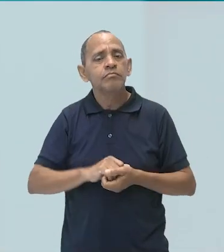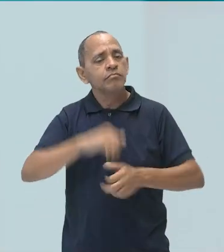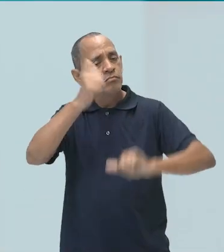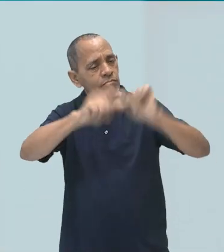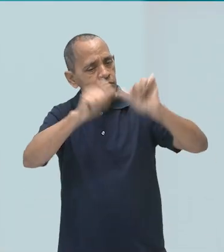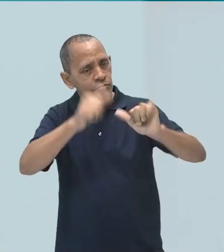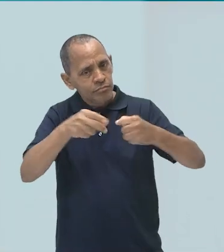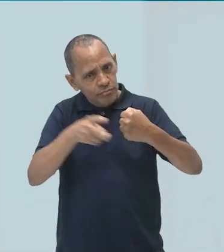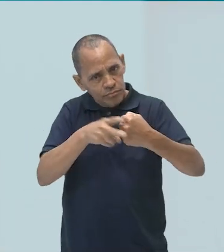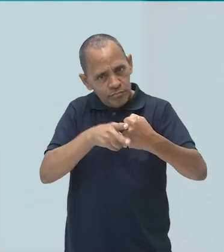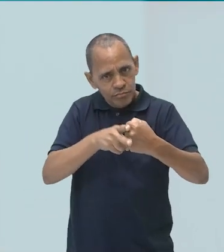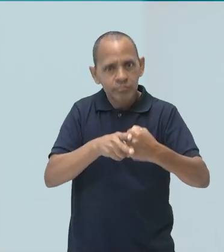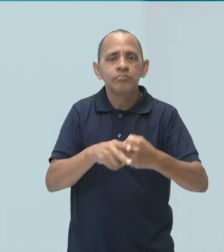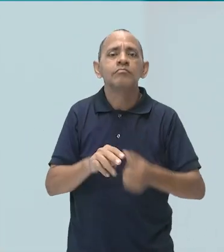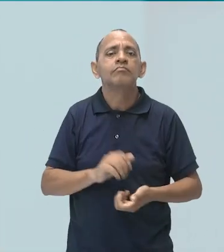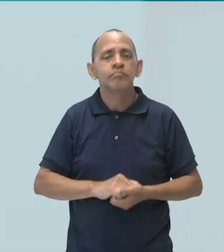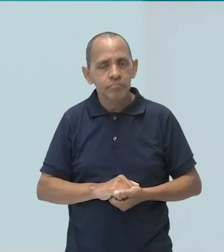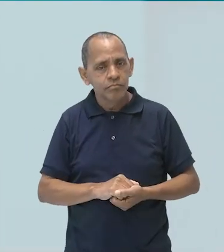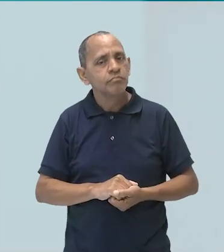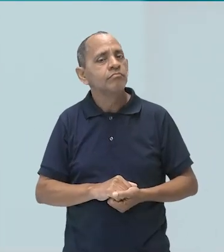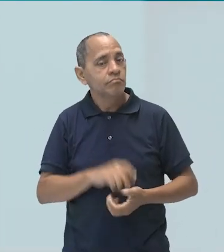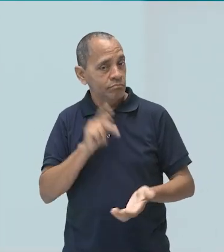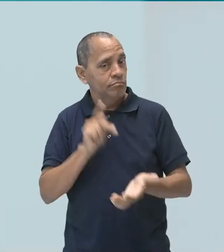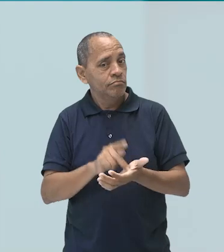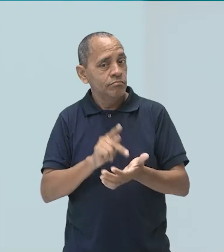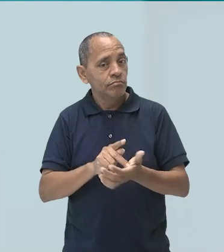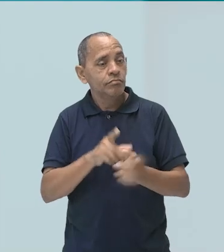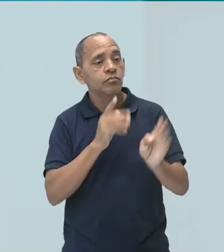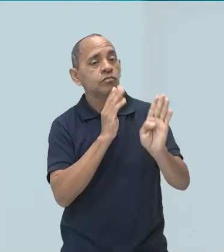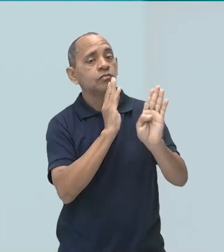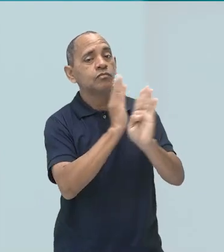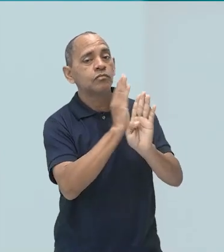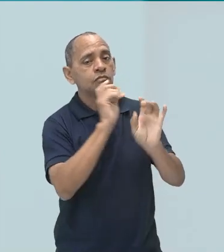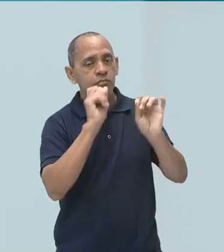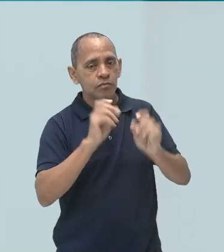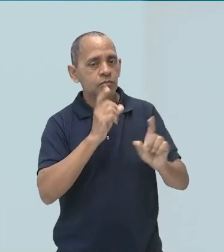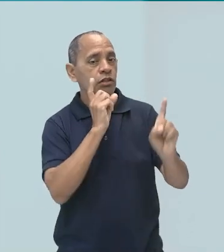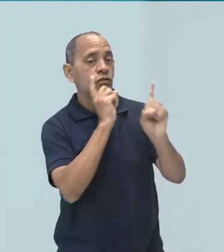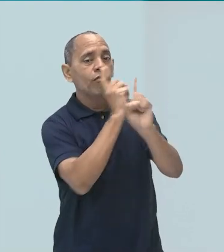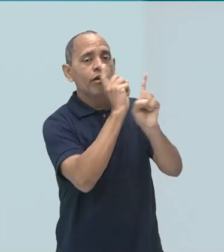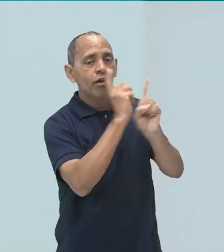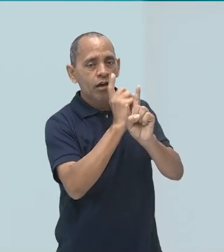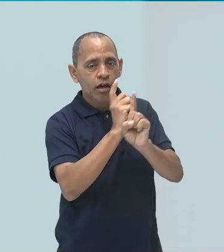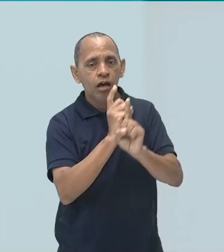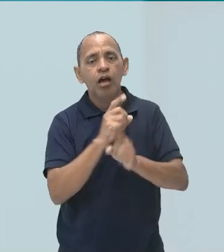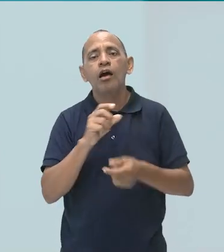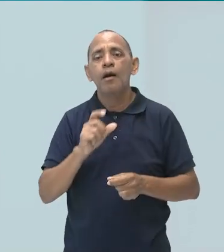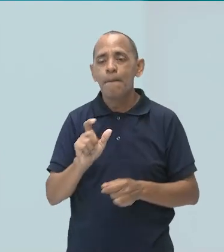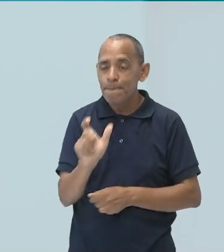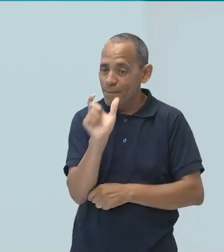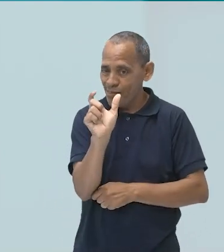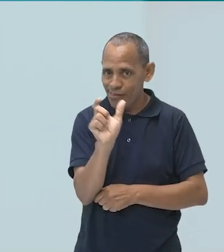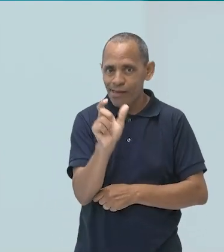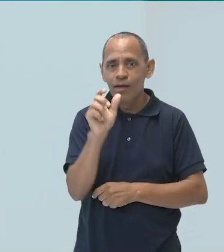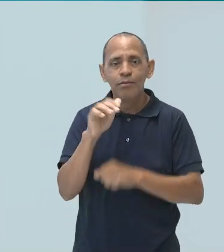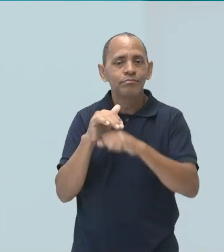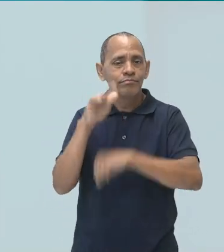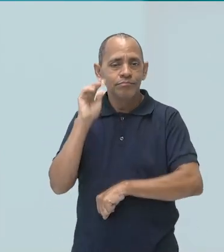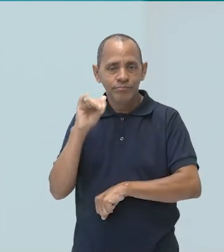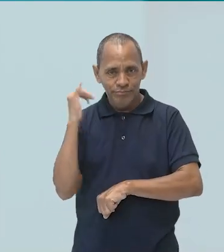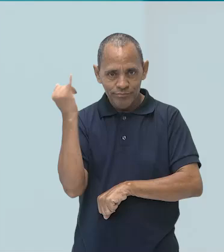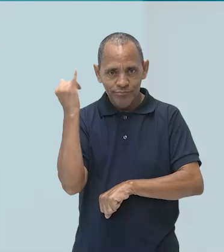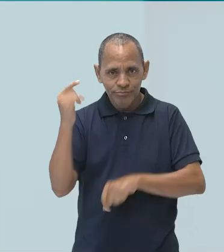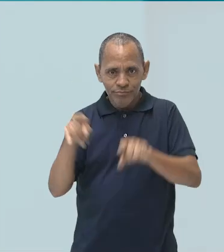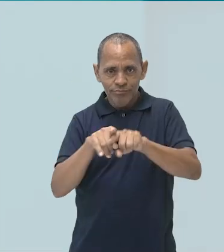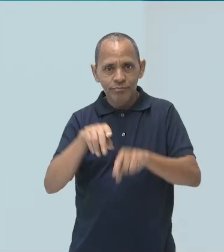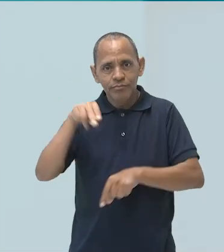claro, identificar o núcleo, porque ele vai te ajudar a classificar o sujeito. E o núcleo tem uma importância muito grande